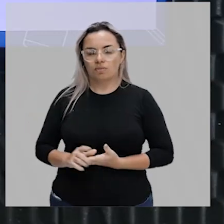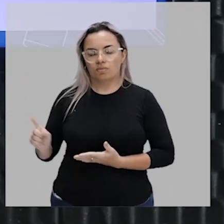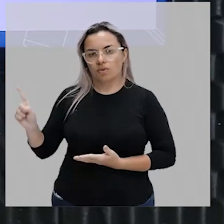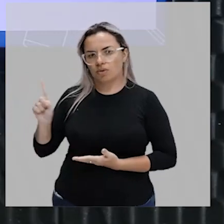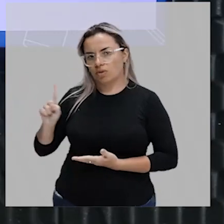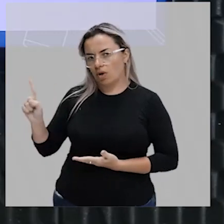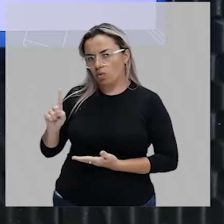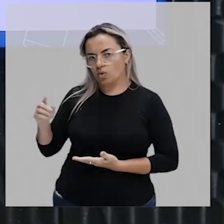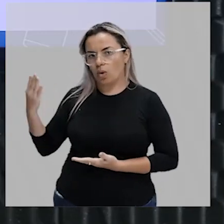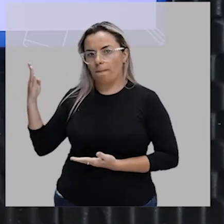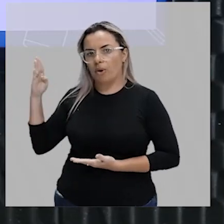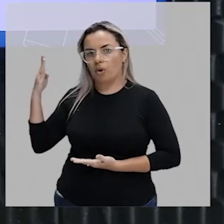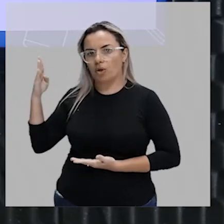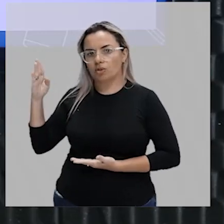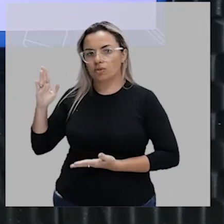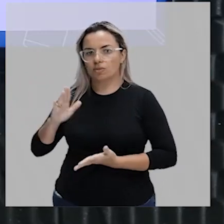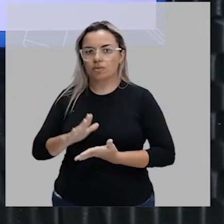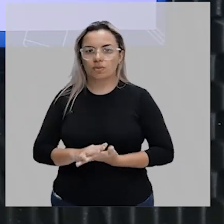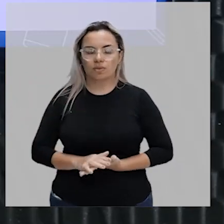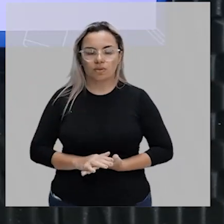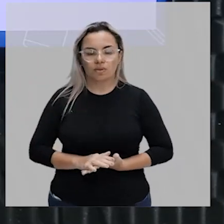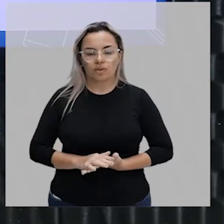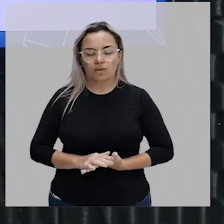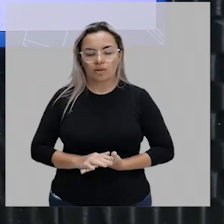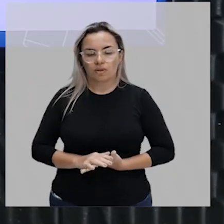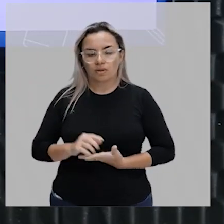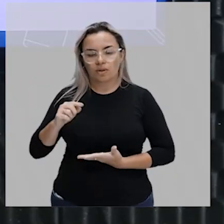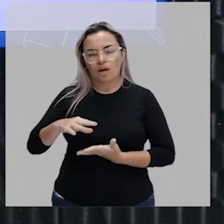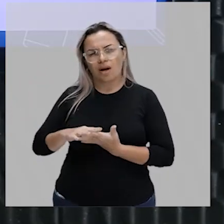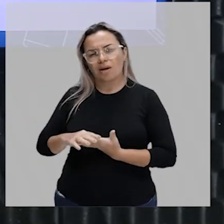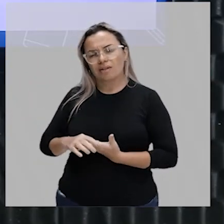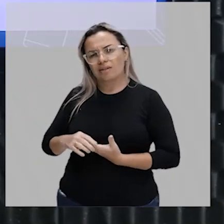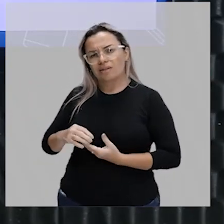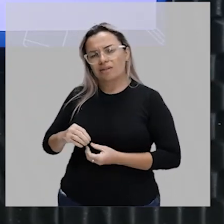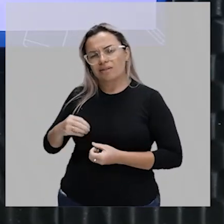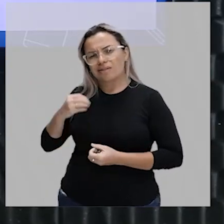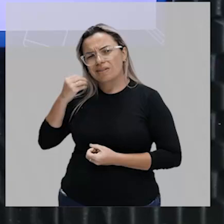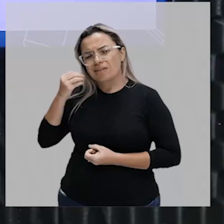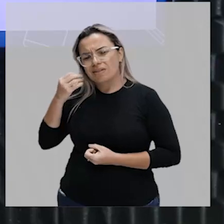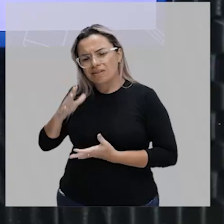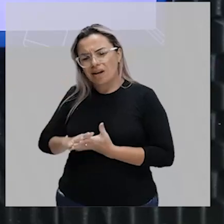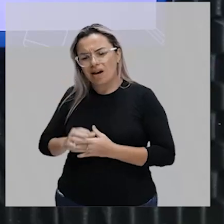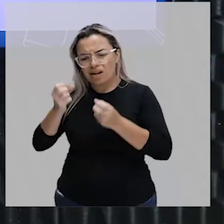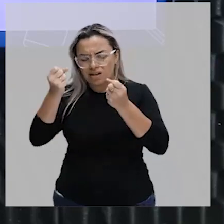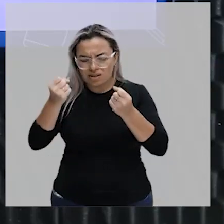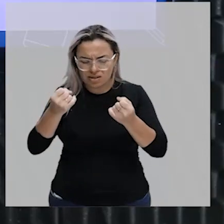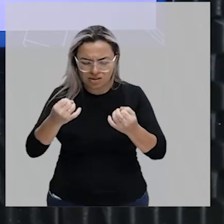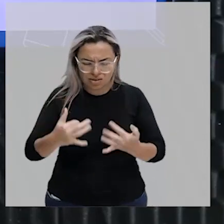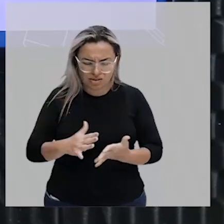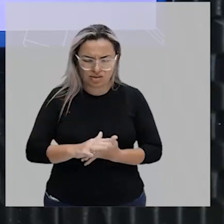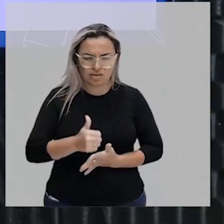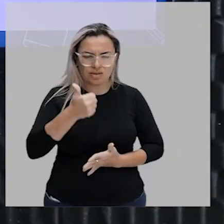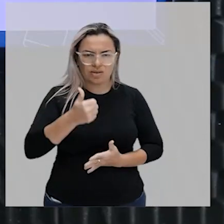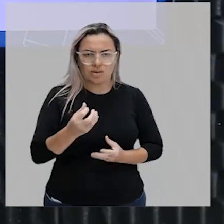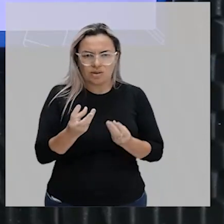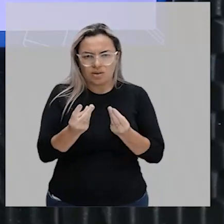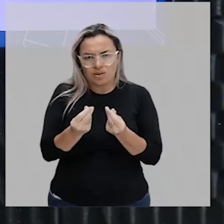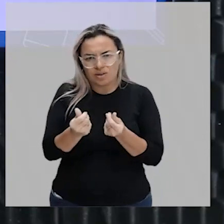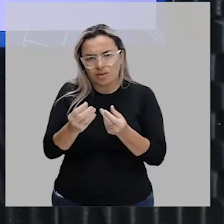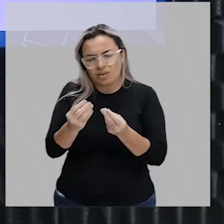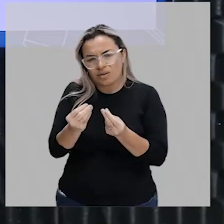são biológicas. Para tentar explicar, por exemplo, como é que as primeiras substâncias que